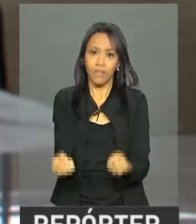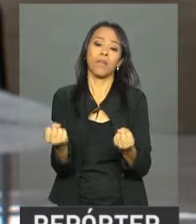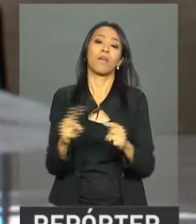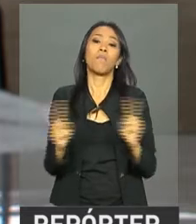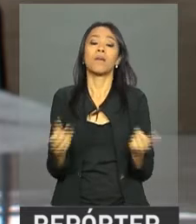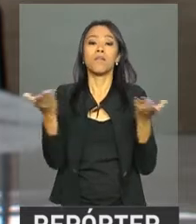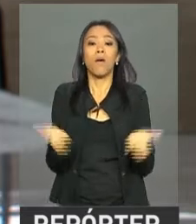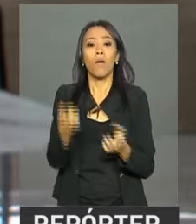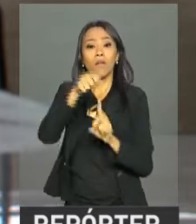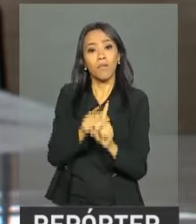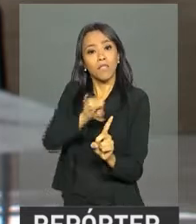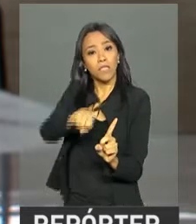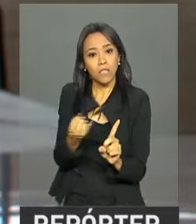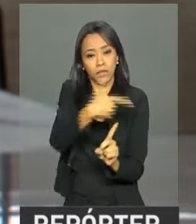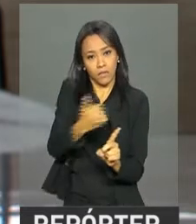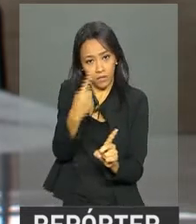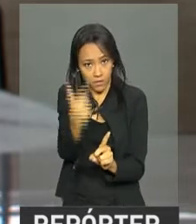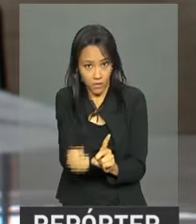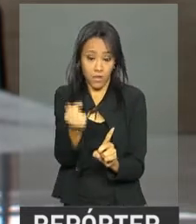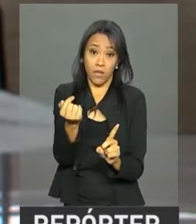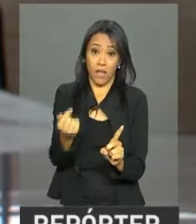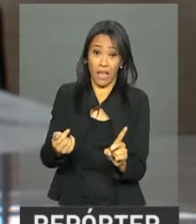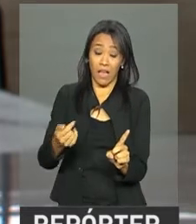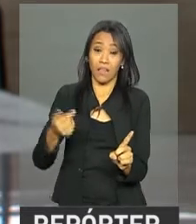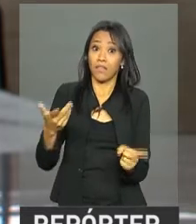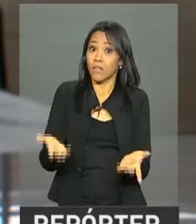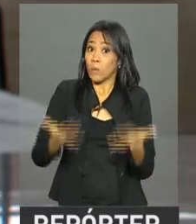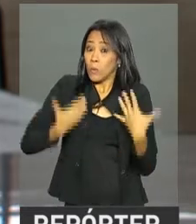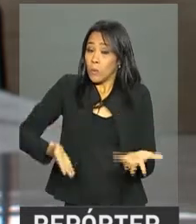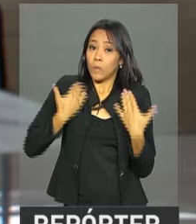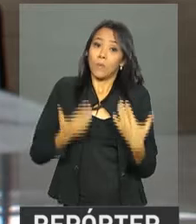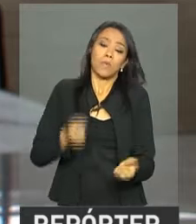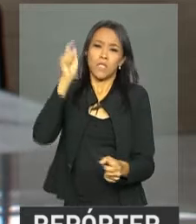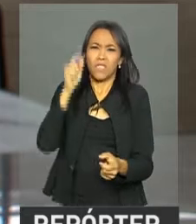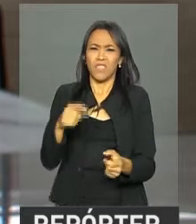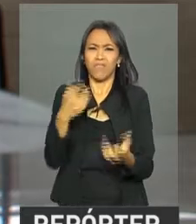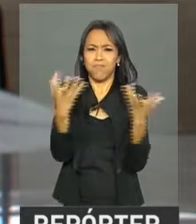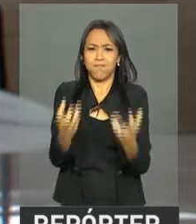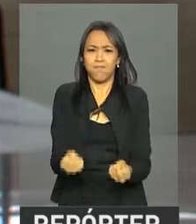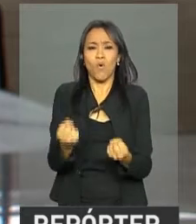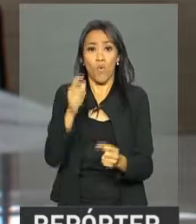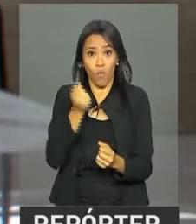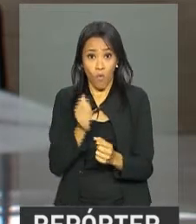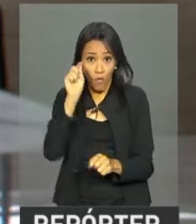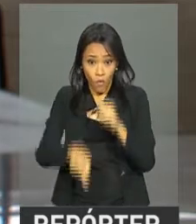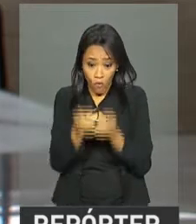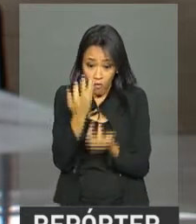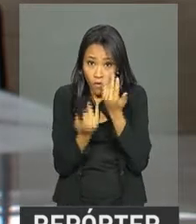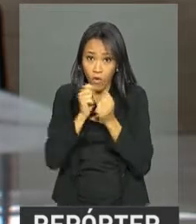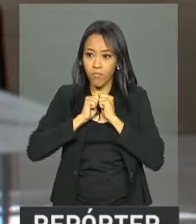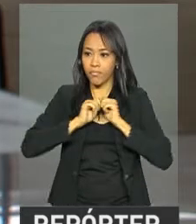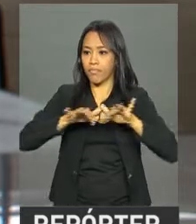de 2017, a seca e as altas temperaturas fazem com que o fogo se alastre com mais